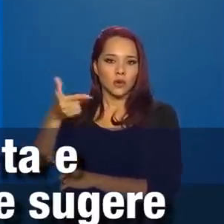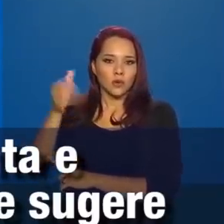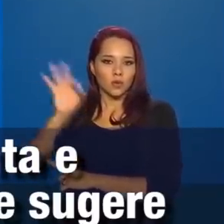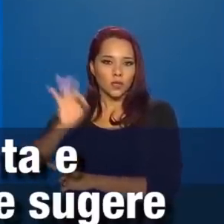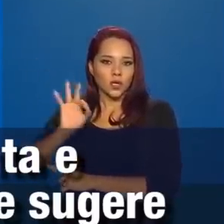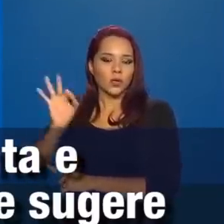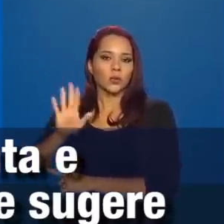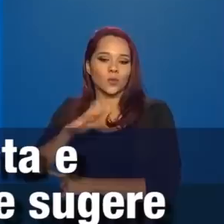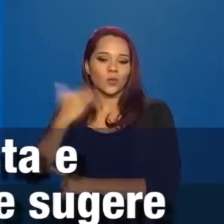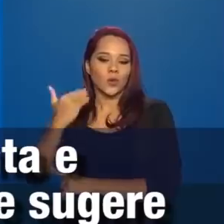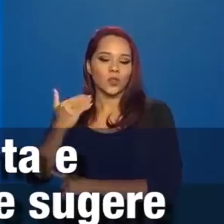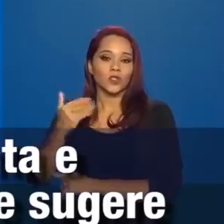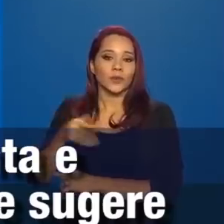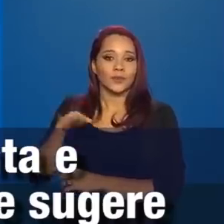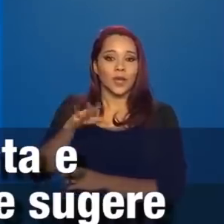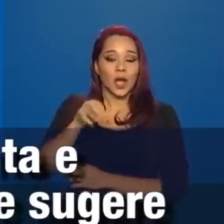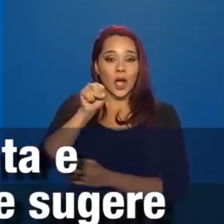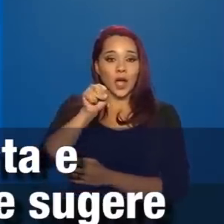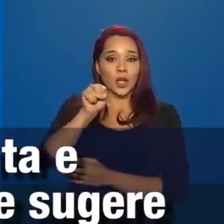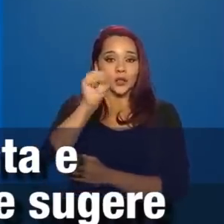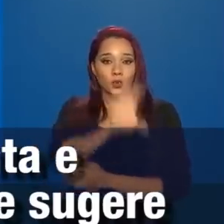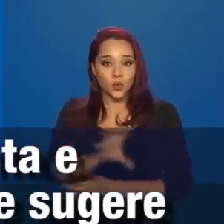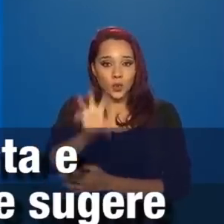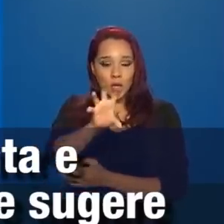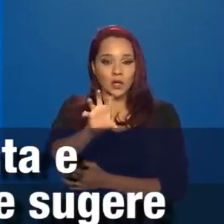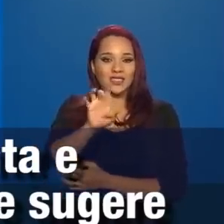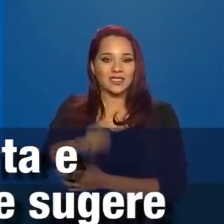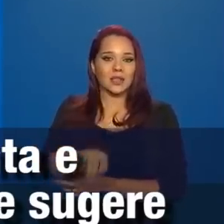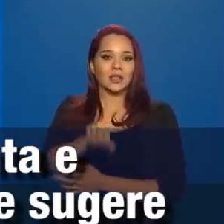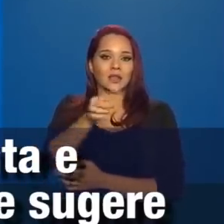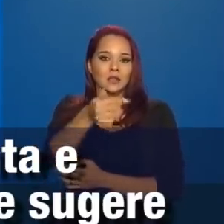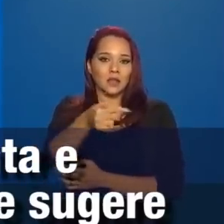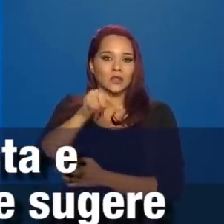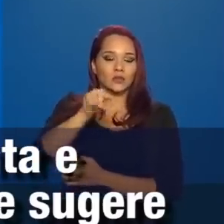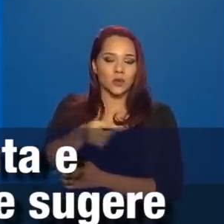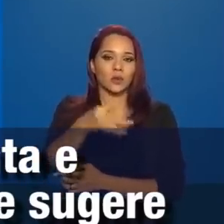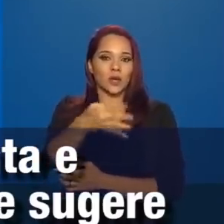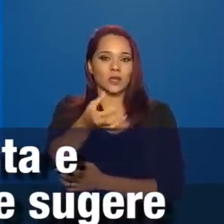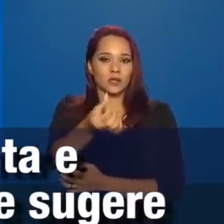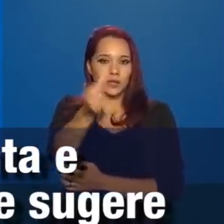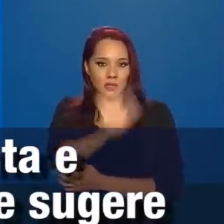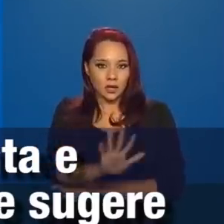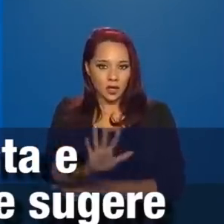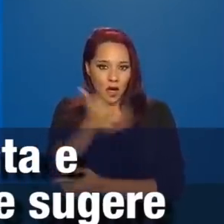4,2% de letalidade. A região Sudeste são 7.046 casos,